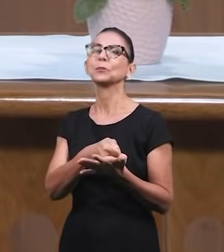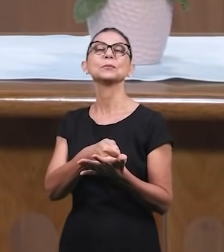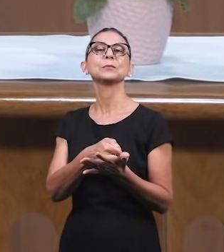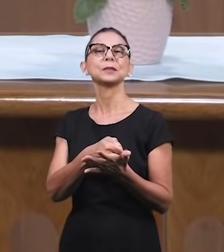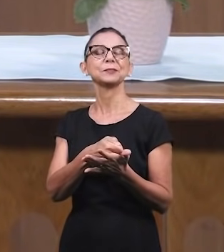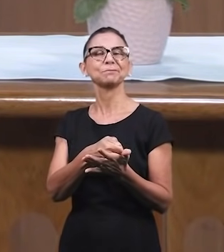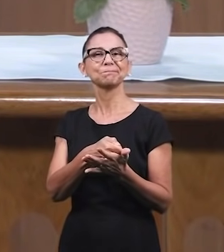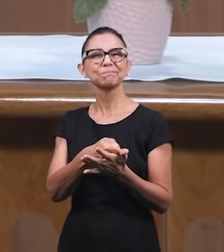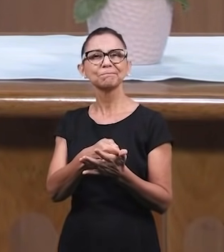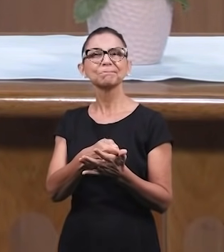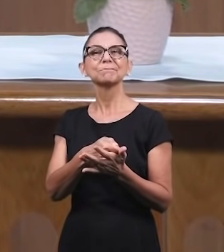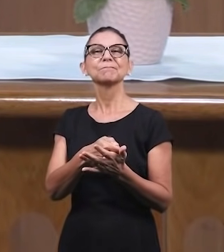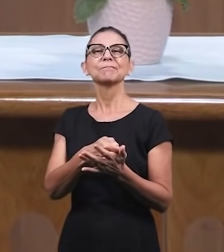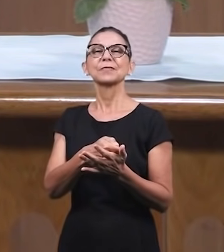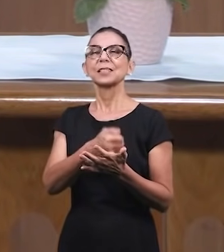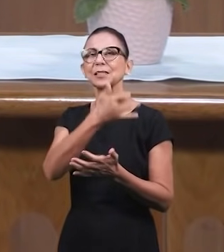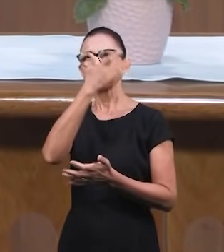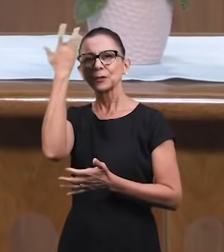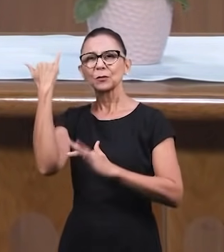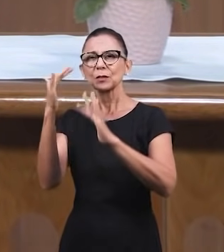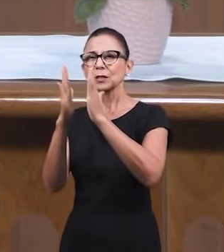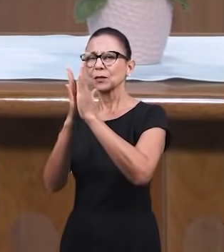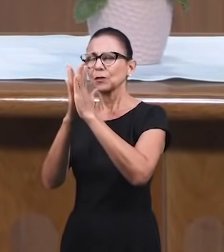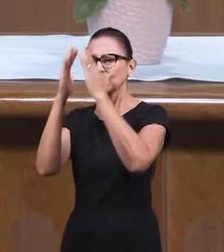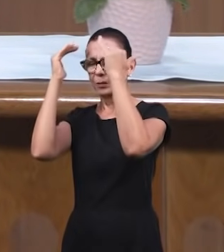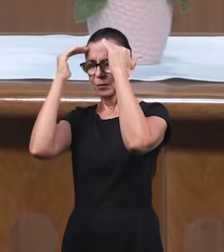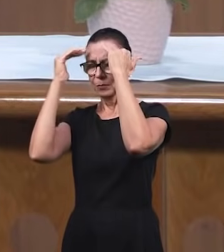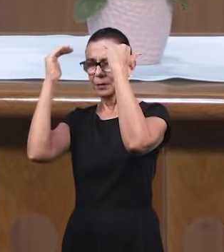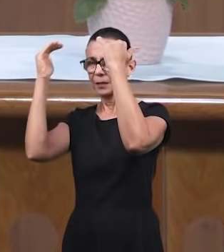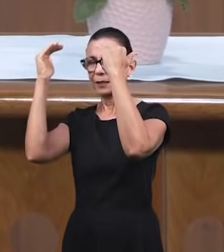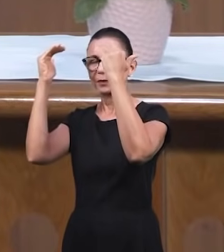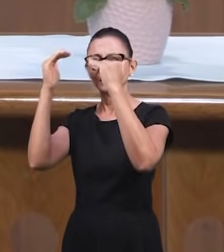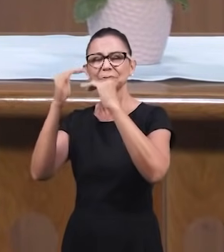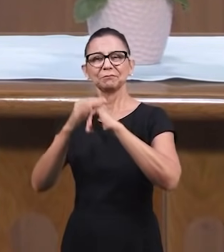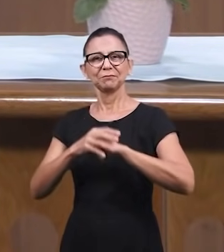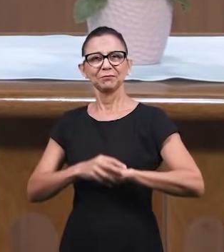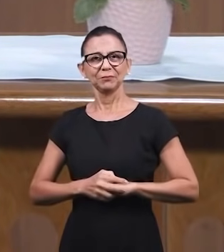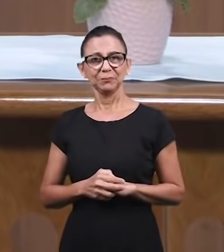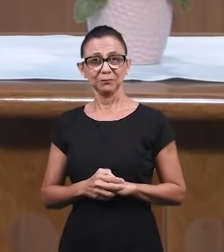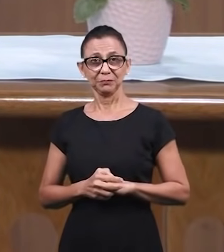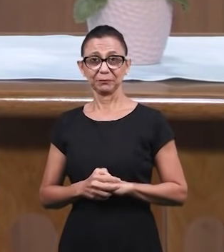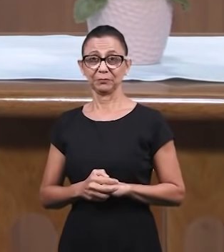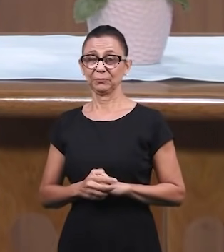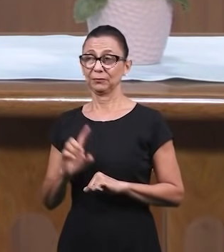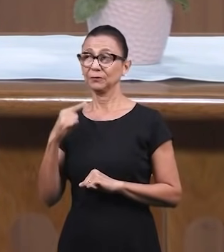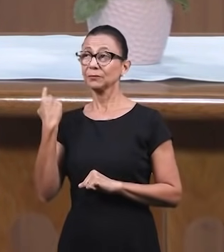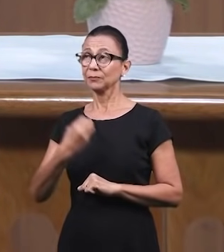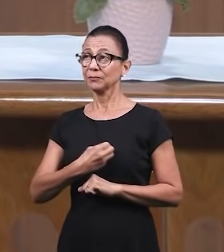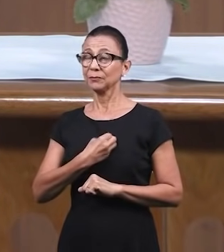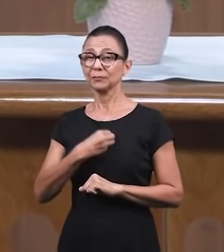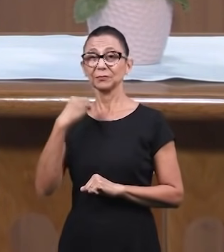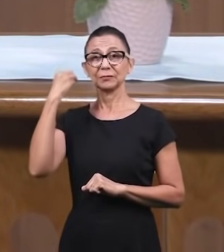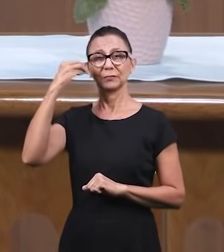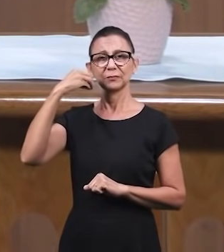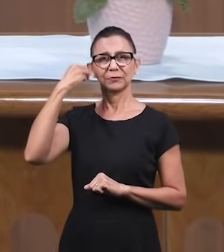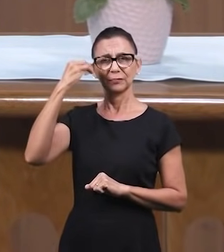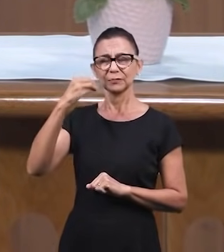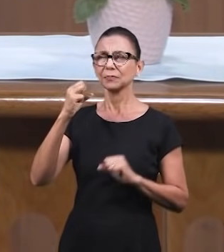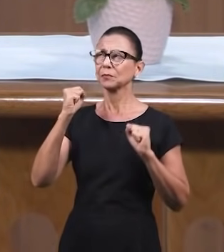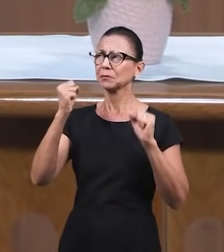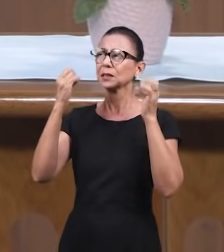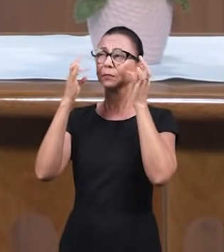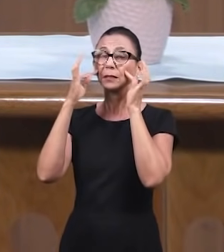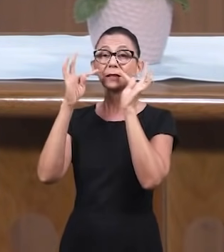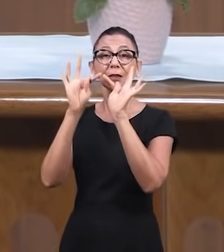vazia. Senhor, promessas para aqueles que estão aos Teus pés, que obedecem à Tua vontade. Te louvamos porque temos vivido essas experiências e